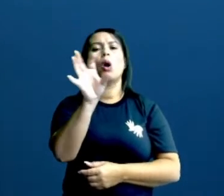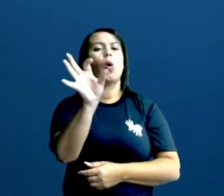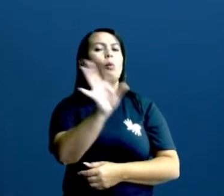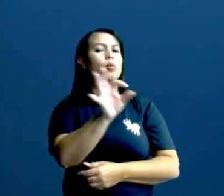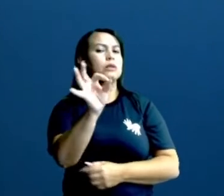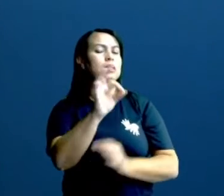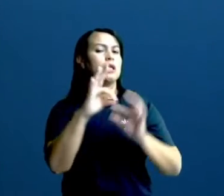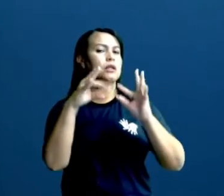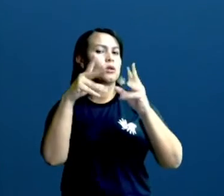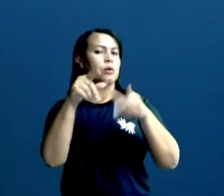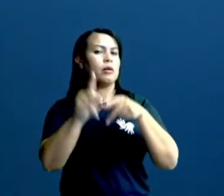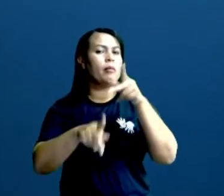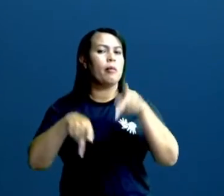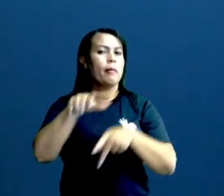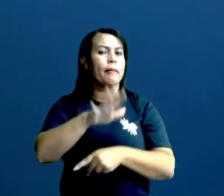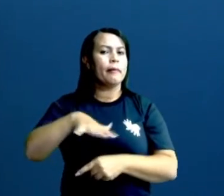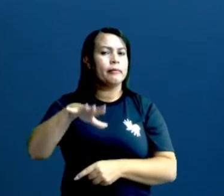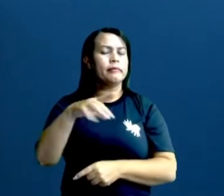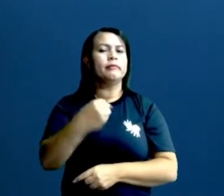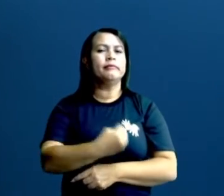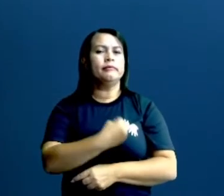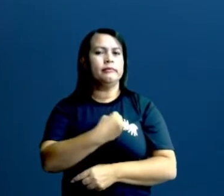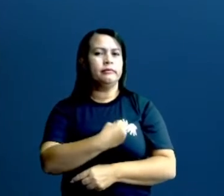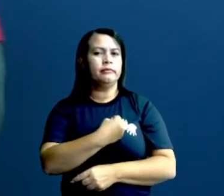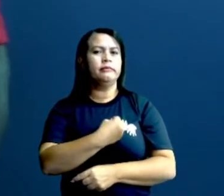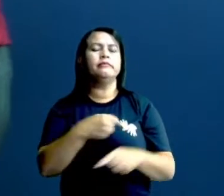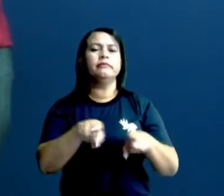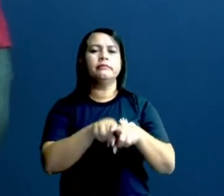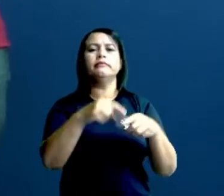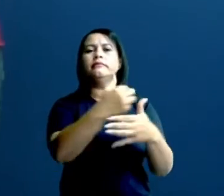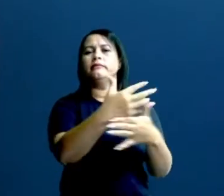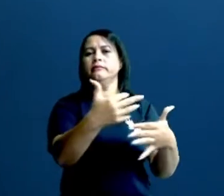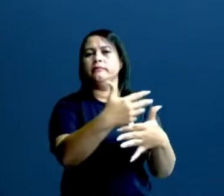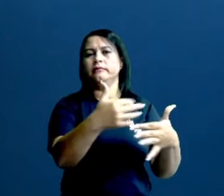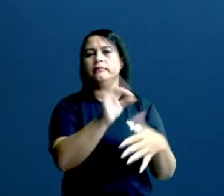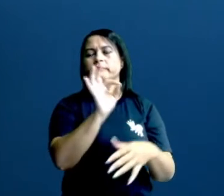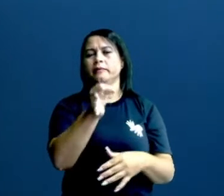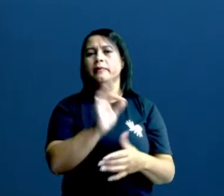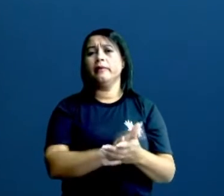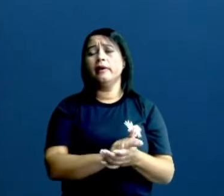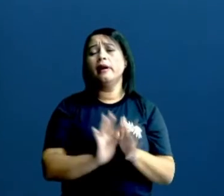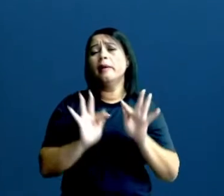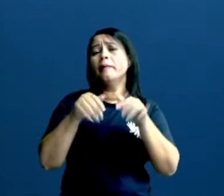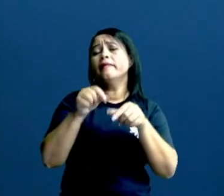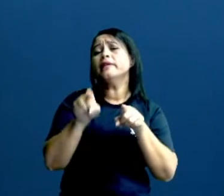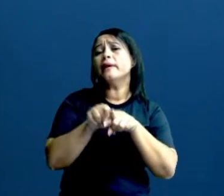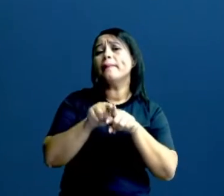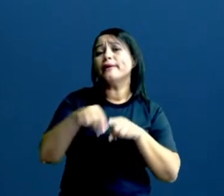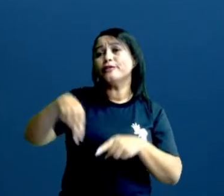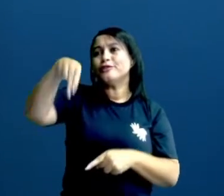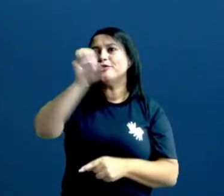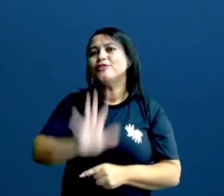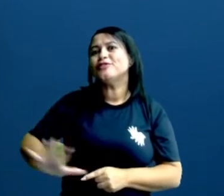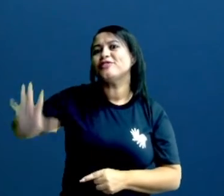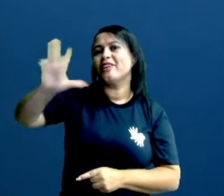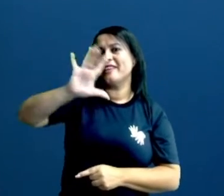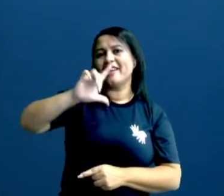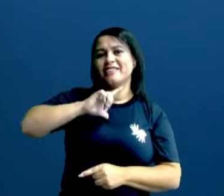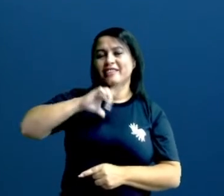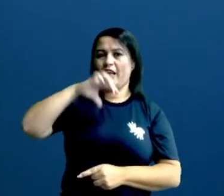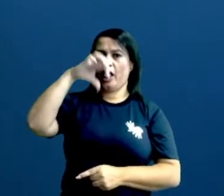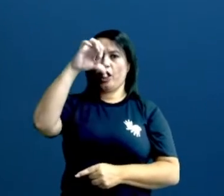75% de toda a população que vive na região norte, ela vive nas cidades, certo? E por fim o nosso Nordeste, que é formado por